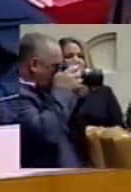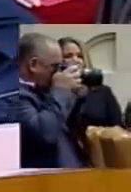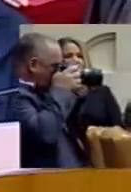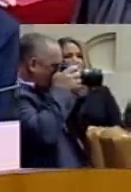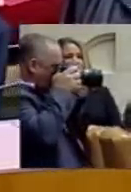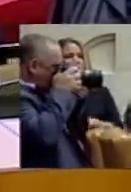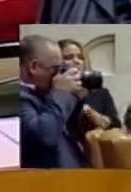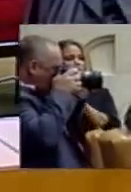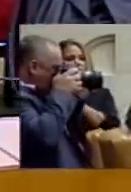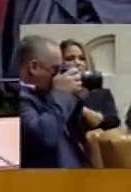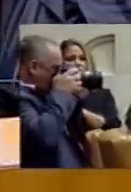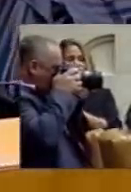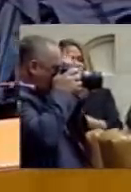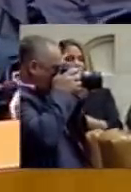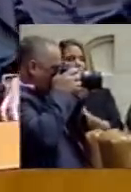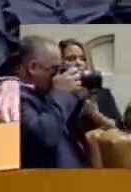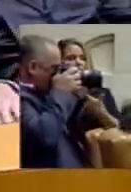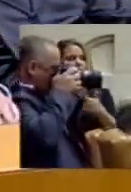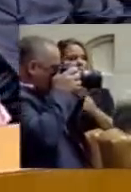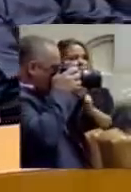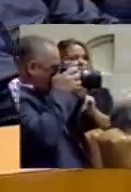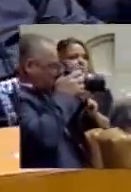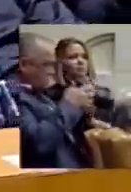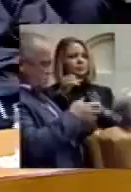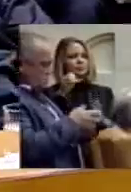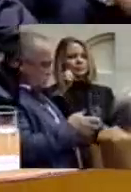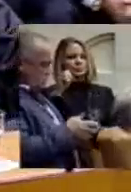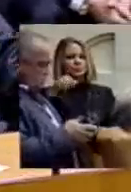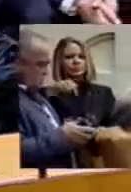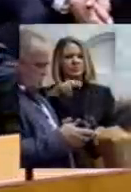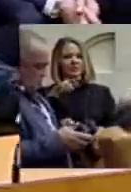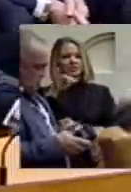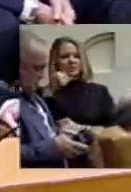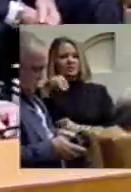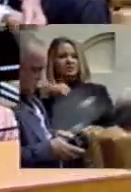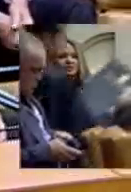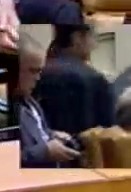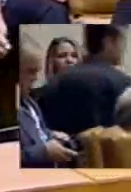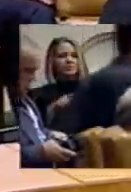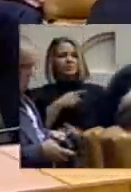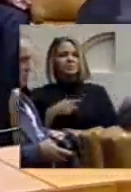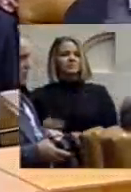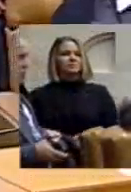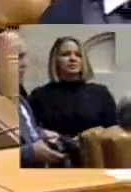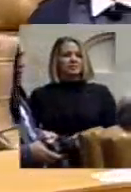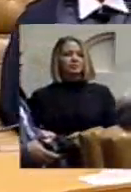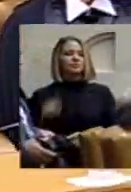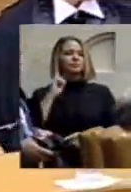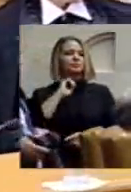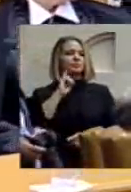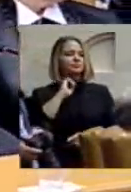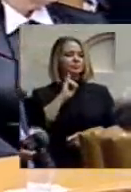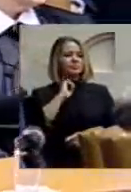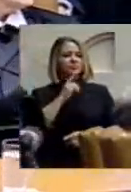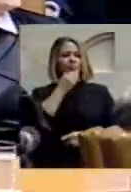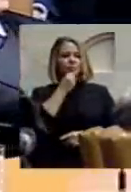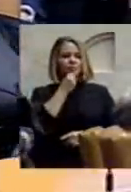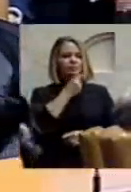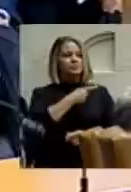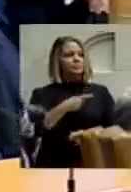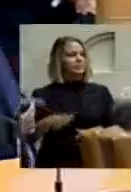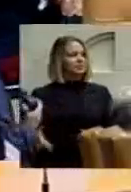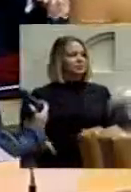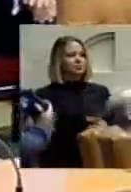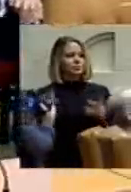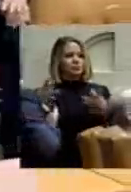e Territórios, e desembargador Joaquim Herculano, presidente do Tribunal de Justiça do Estado de Minas Gerais. Senhores presidentes de